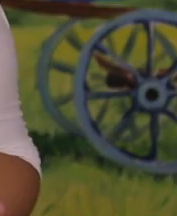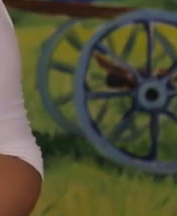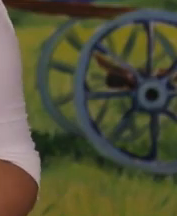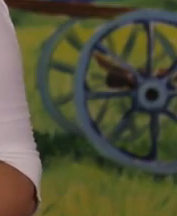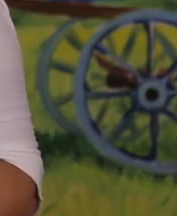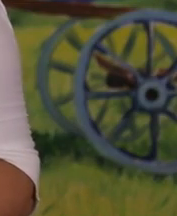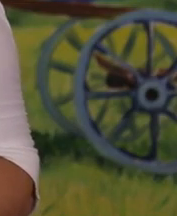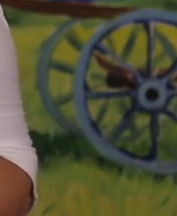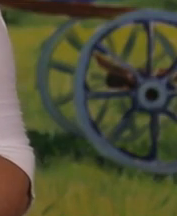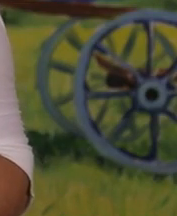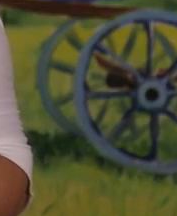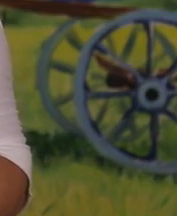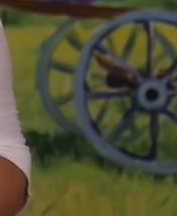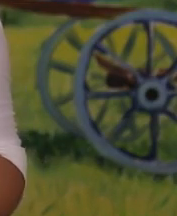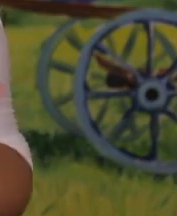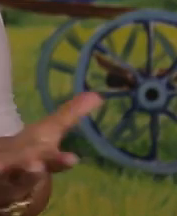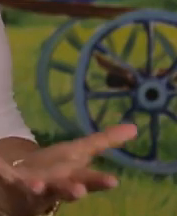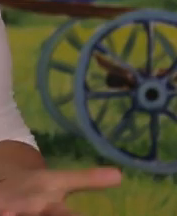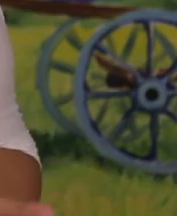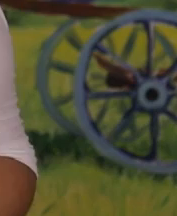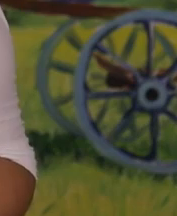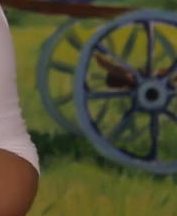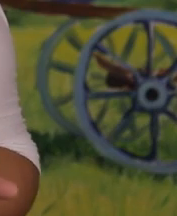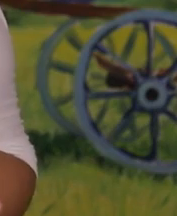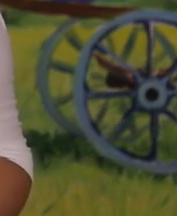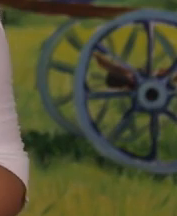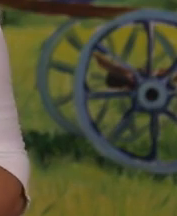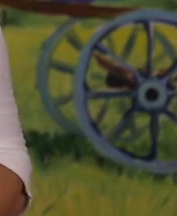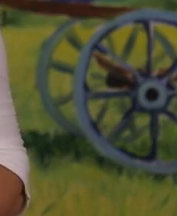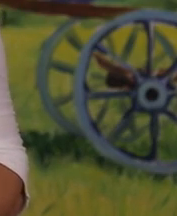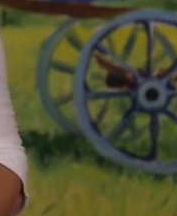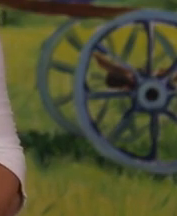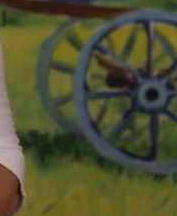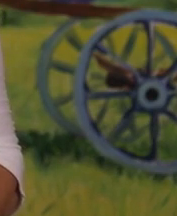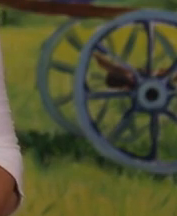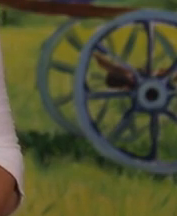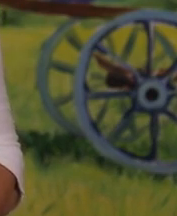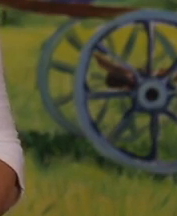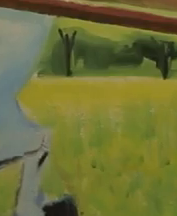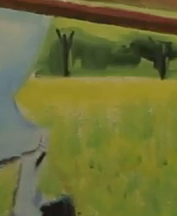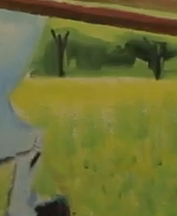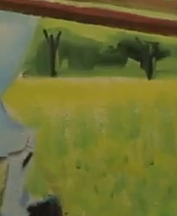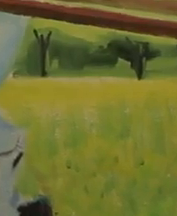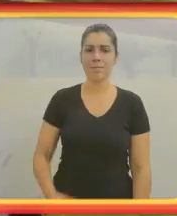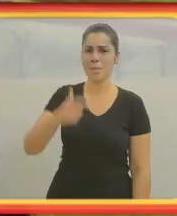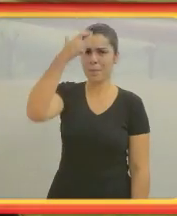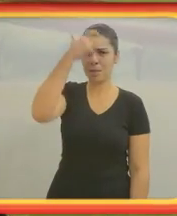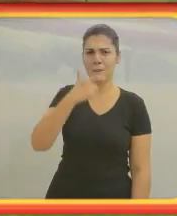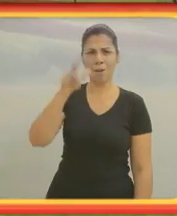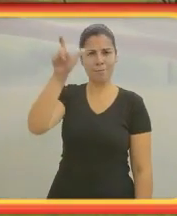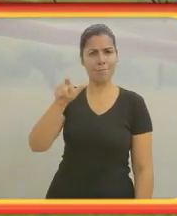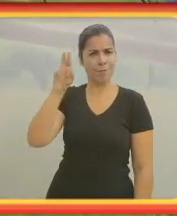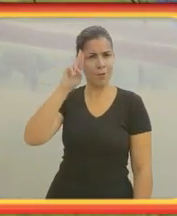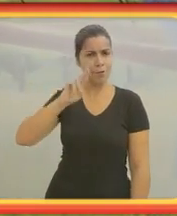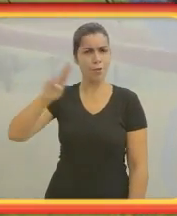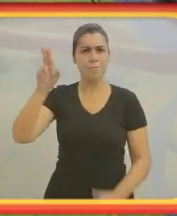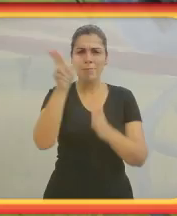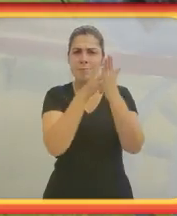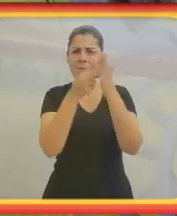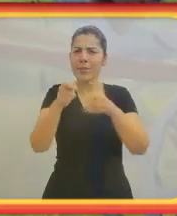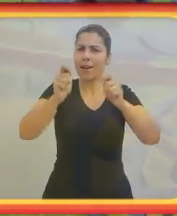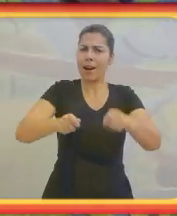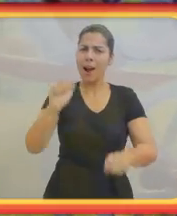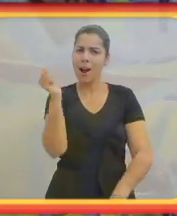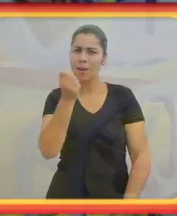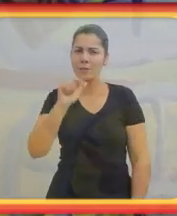supuesto, este cuento, este livro, porque é um livro, é dedicado aos niños. O personagem é um senhor que